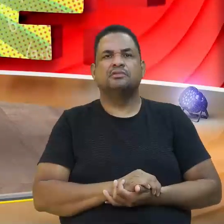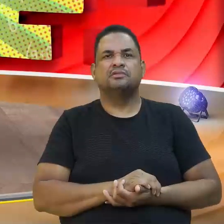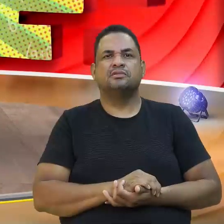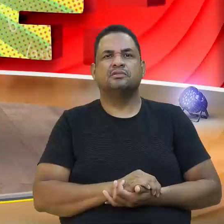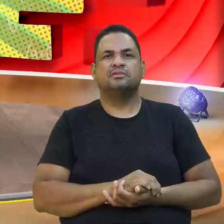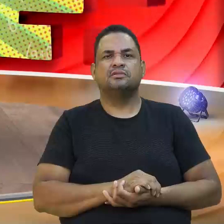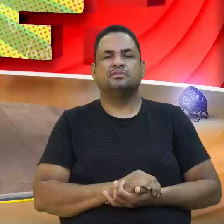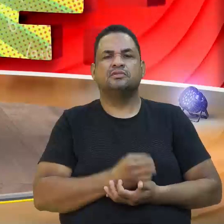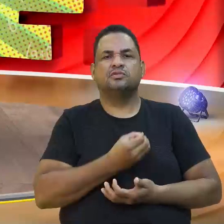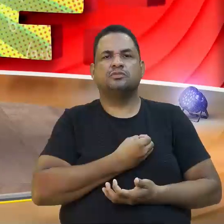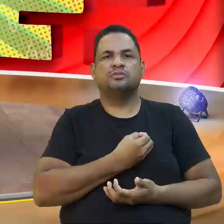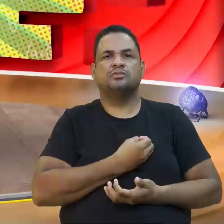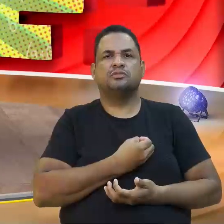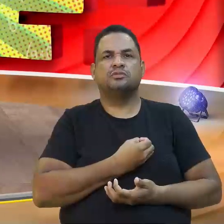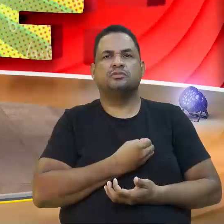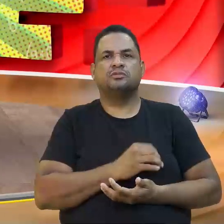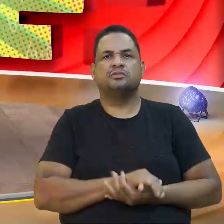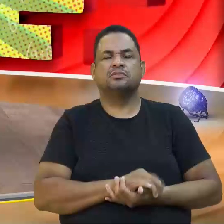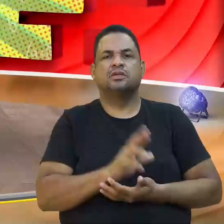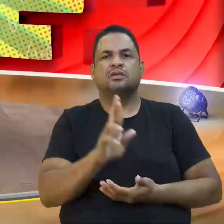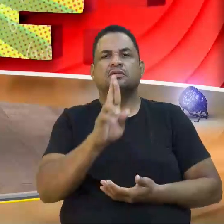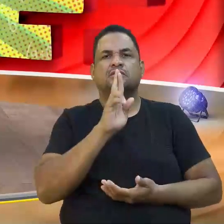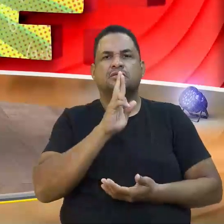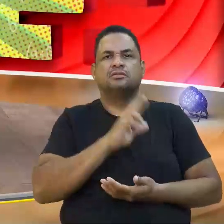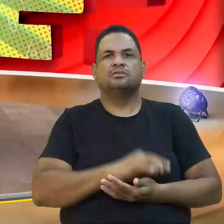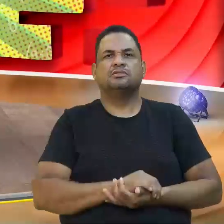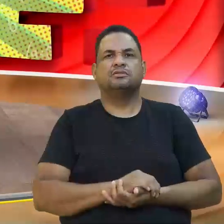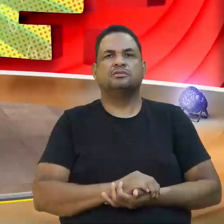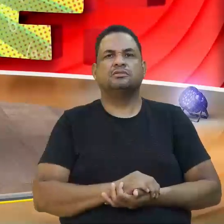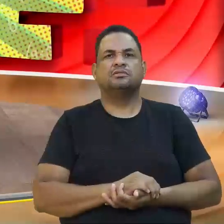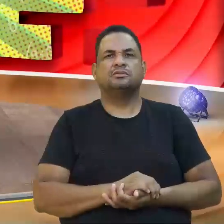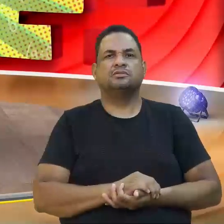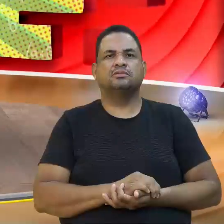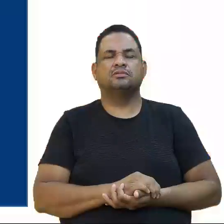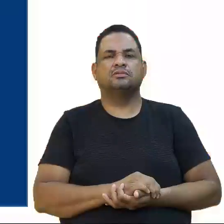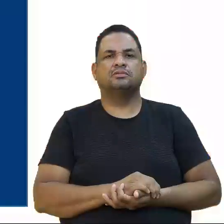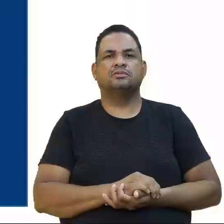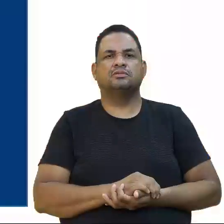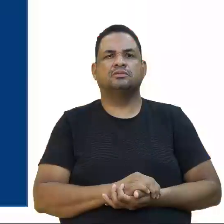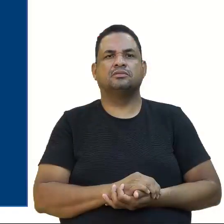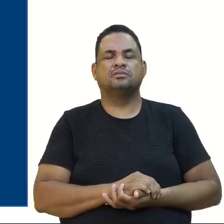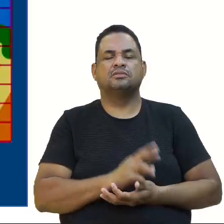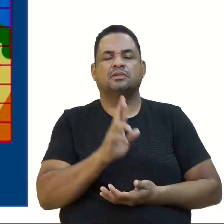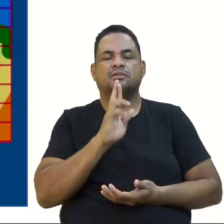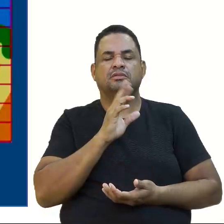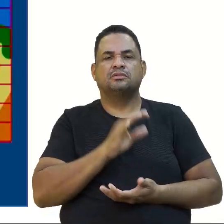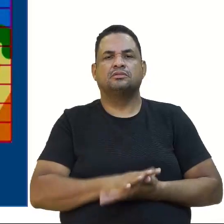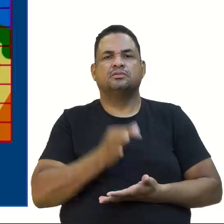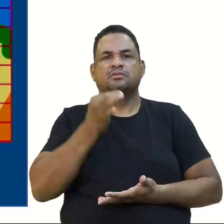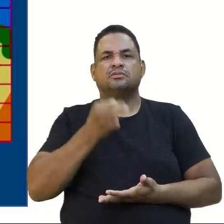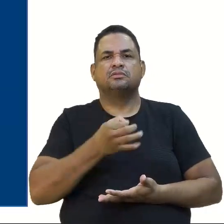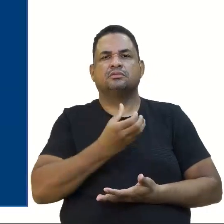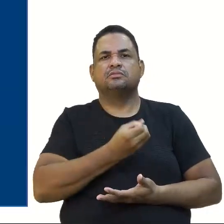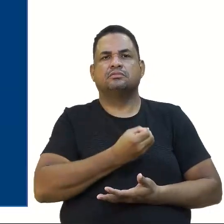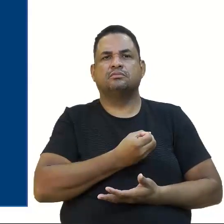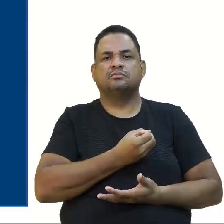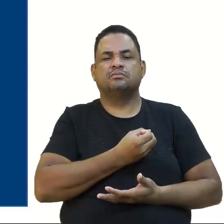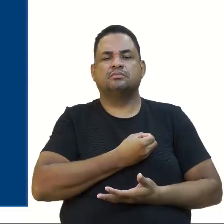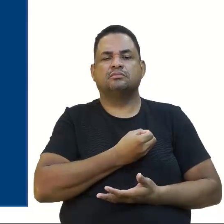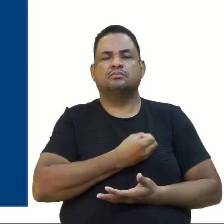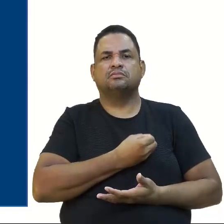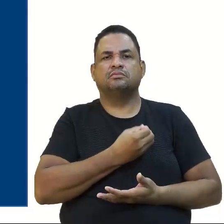ali, que é o... Então vamos para a resposta. Vamos para a resposta? Vamos para a resposta. Resposta correta da pergunta de número 9. Vamos